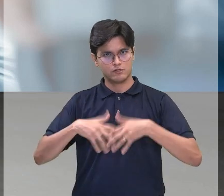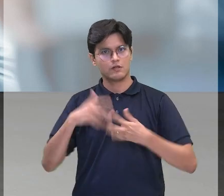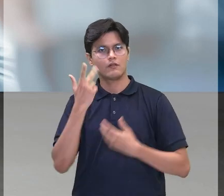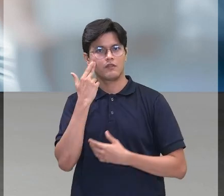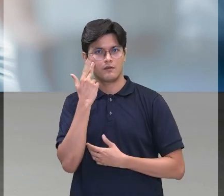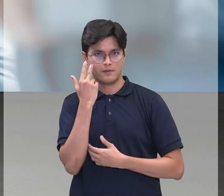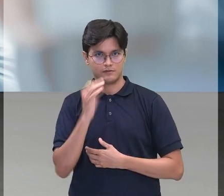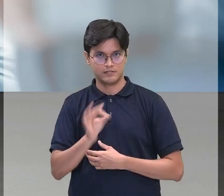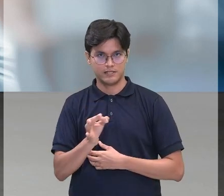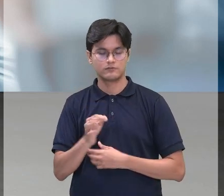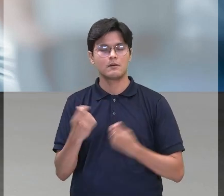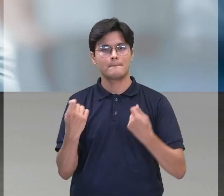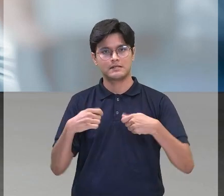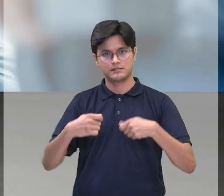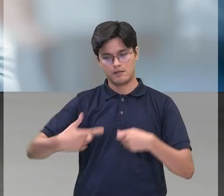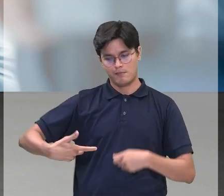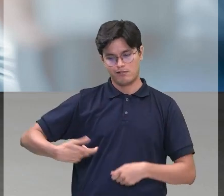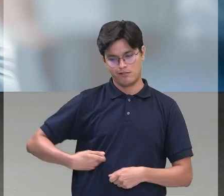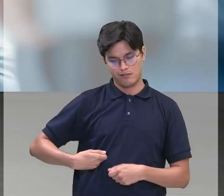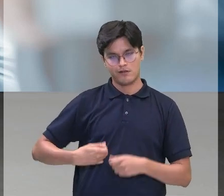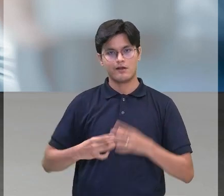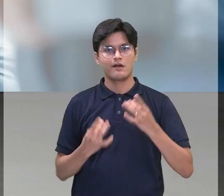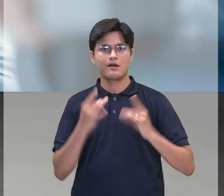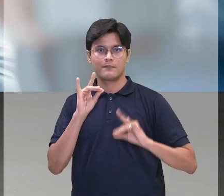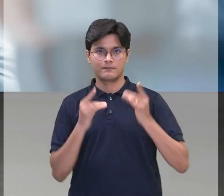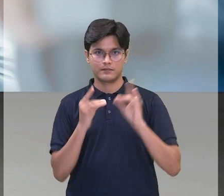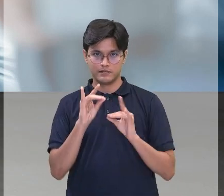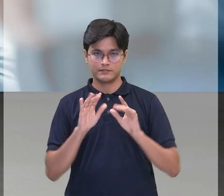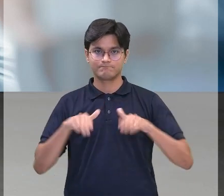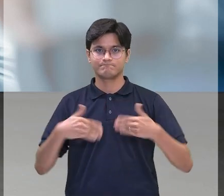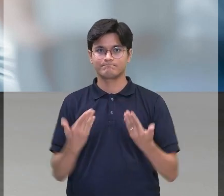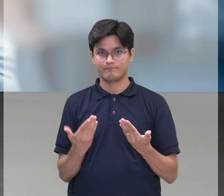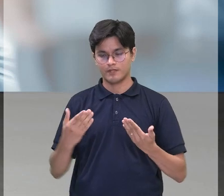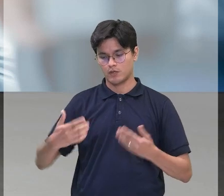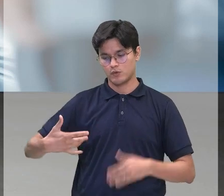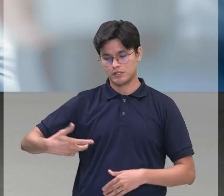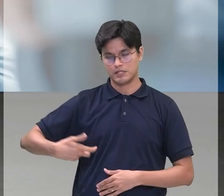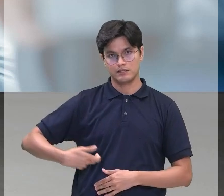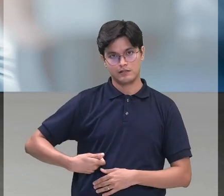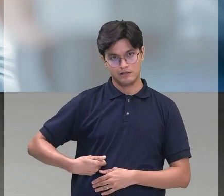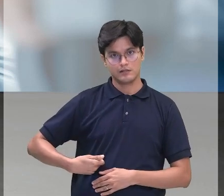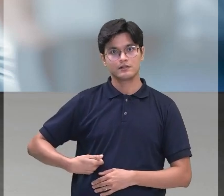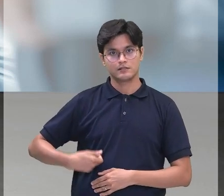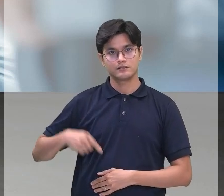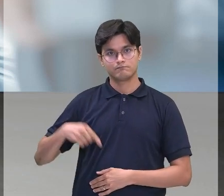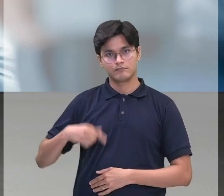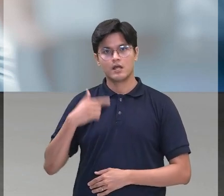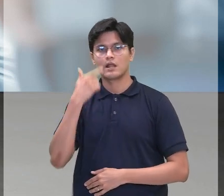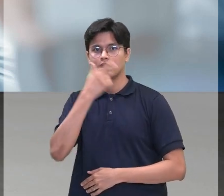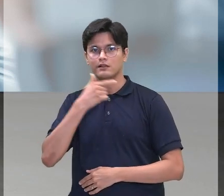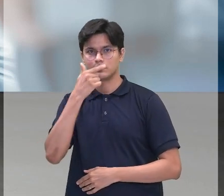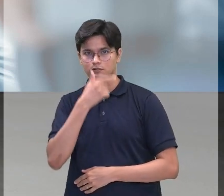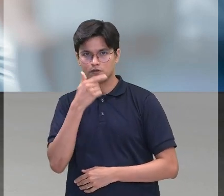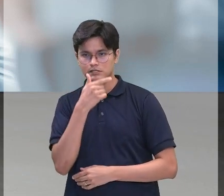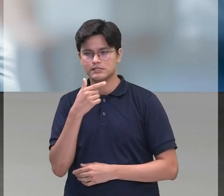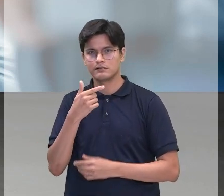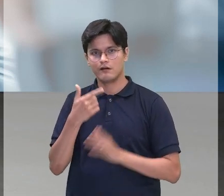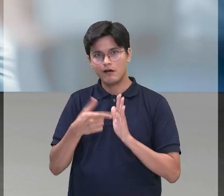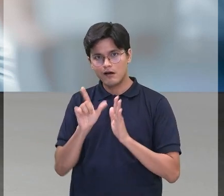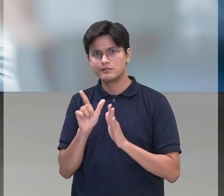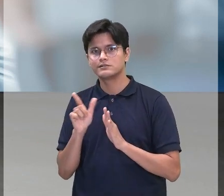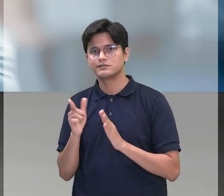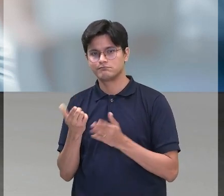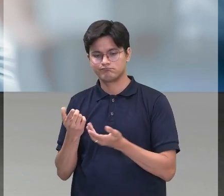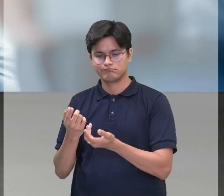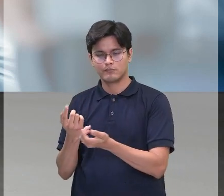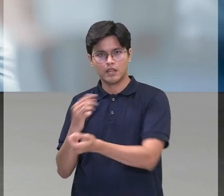hormônio no seu corpo. E aí, quando o hormônio é aplicado, ele vai pegar essa glicose que estava ali solta, né, no seu sangue e